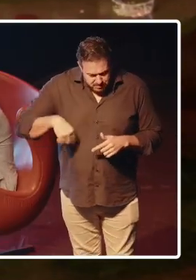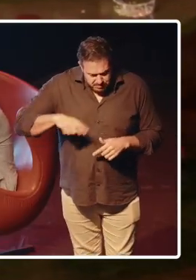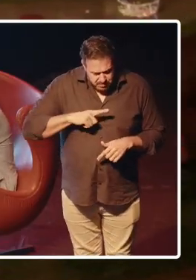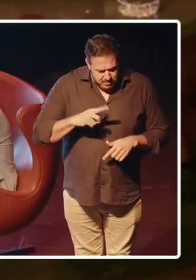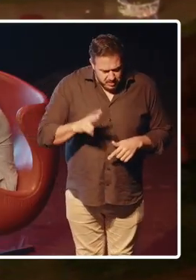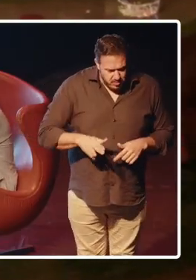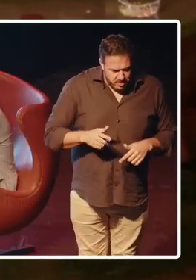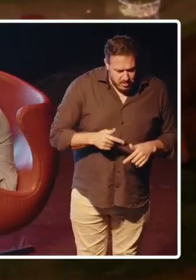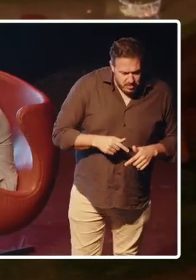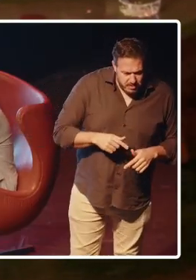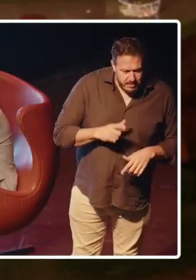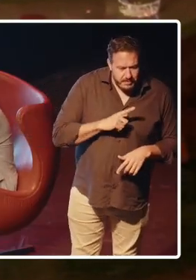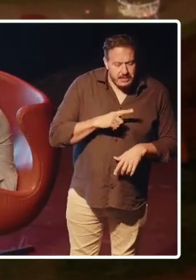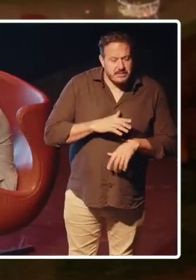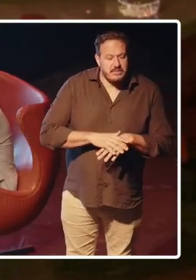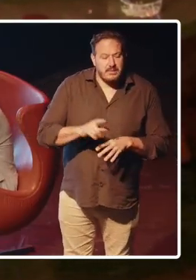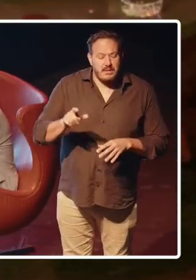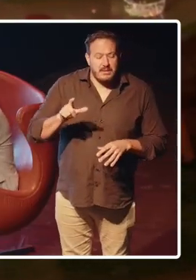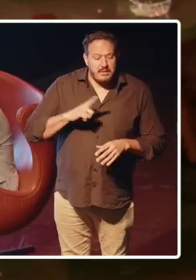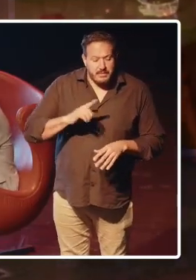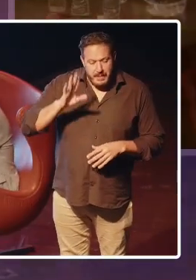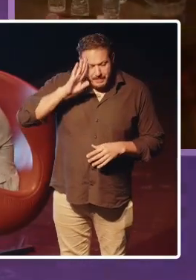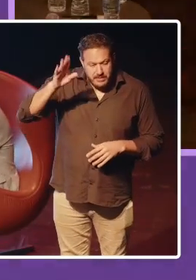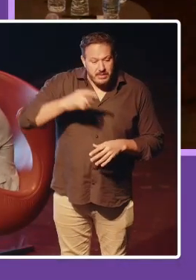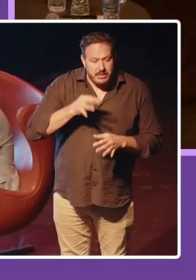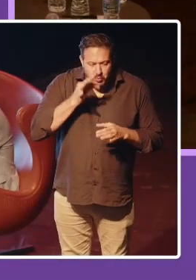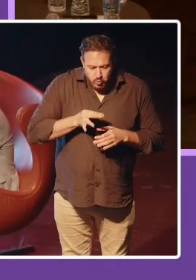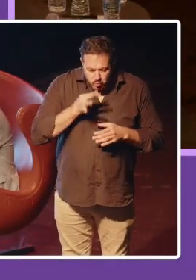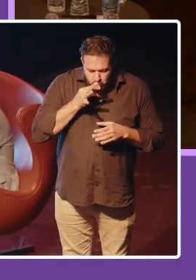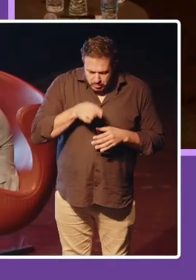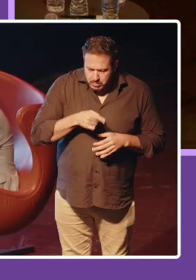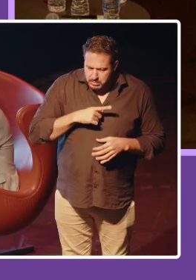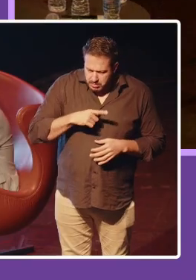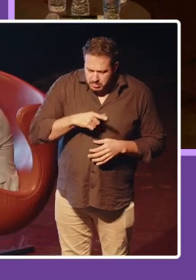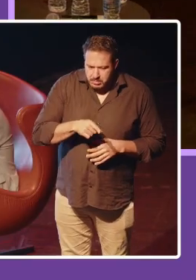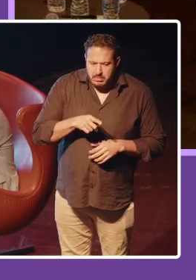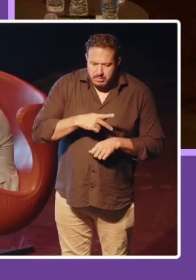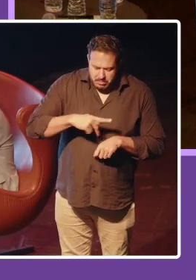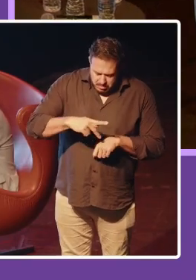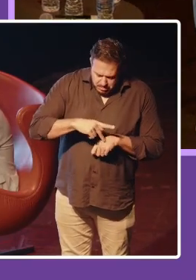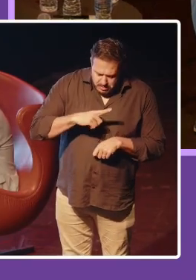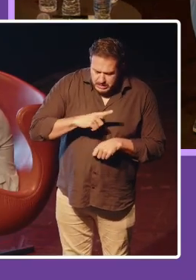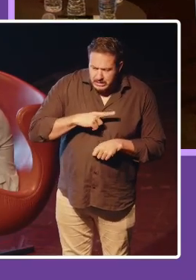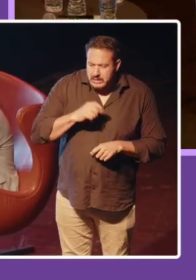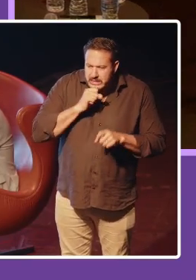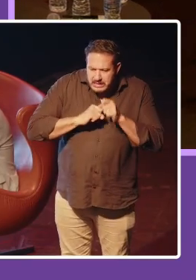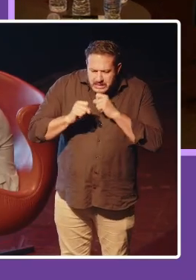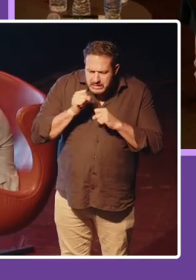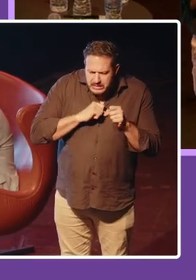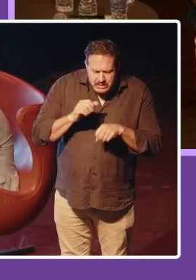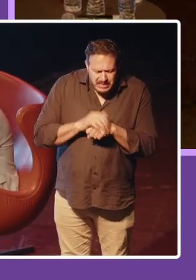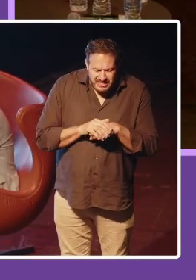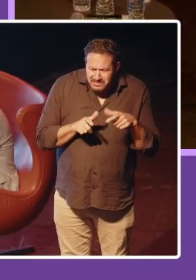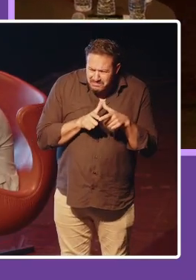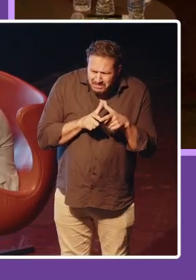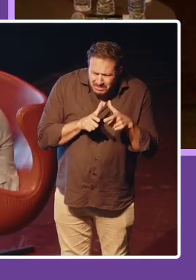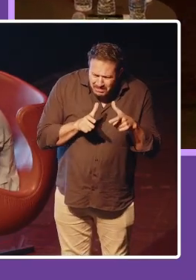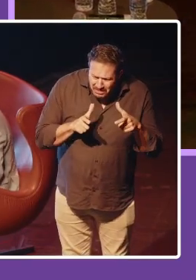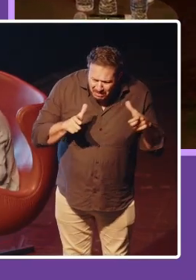Brasil, né? Principalmente porque esses países estão envelhecendo de forma muito acelerada.